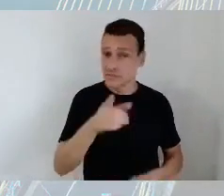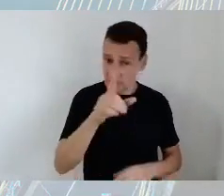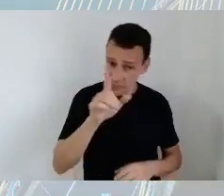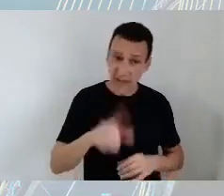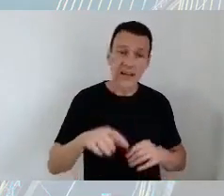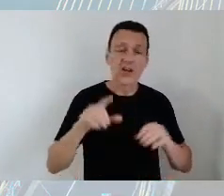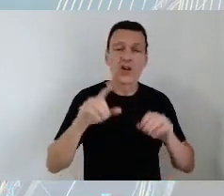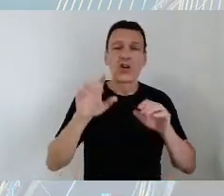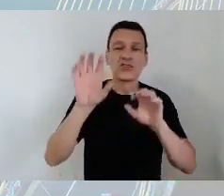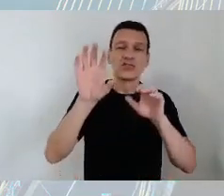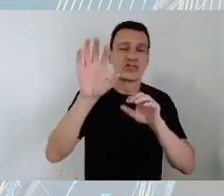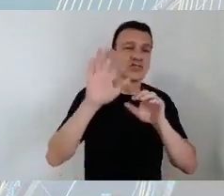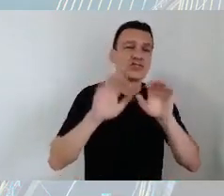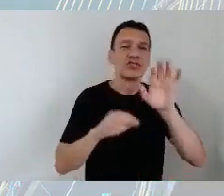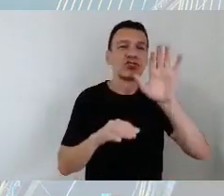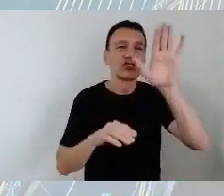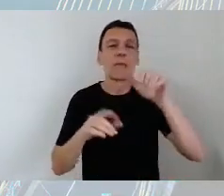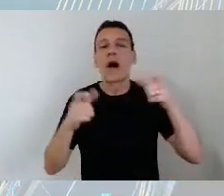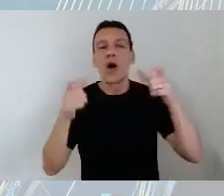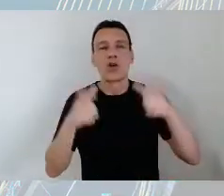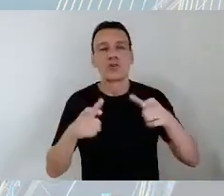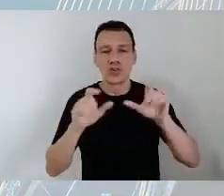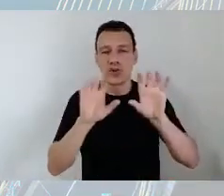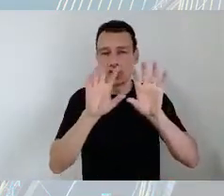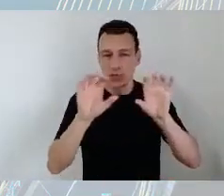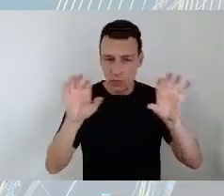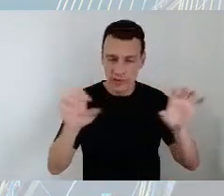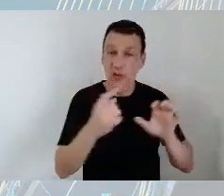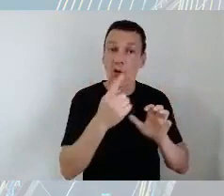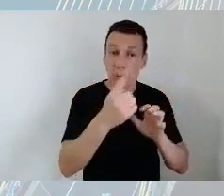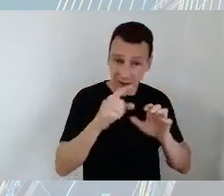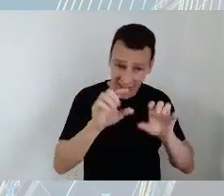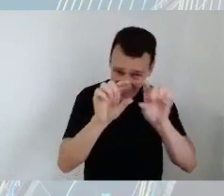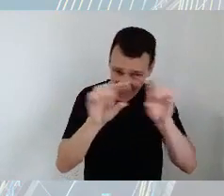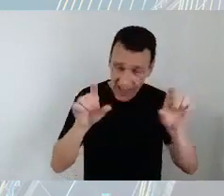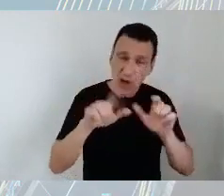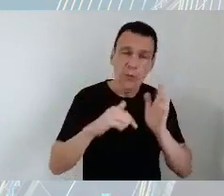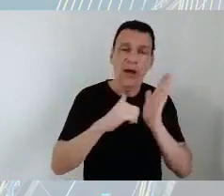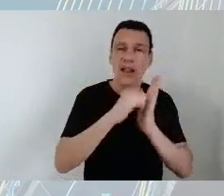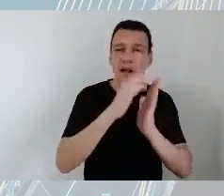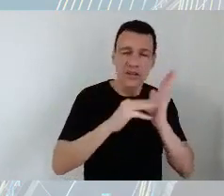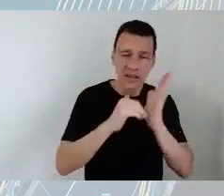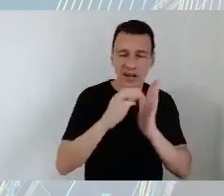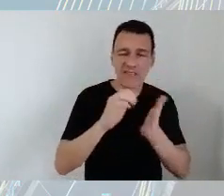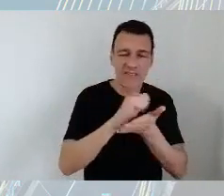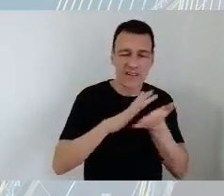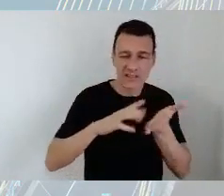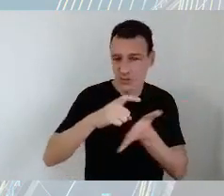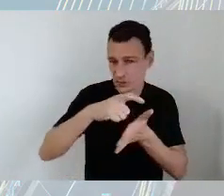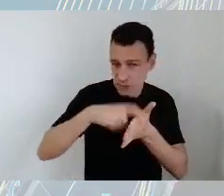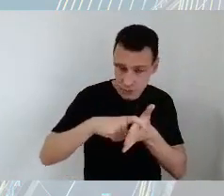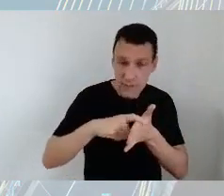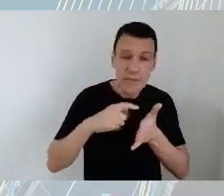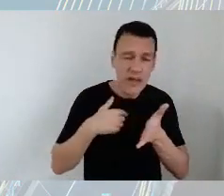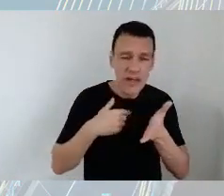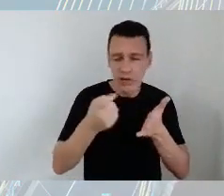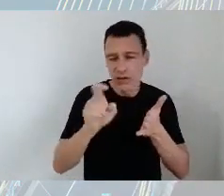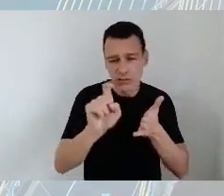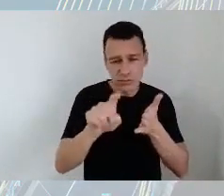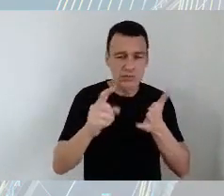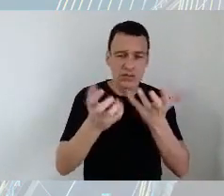é o cabeçalho da função de uma Lambda Function. Eu rodo a execução da função e eu estou chamando um callback, que é a